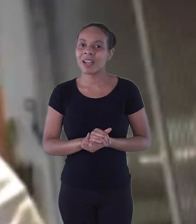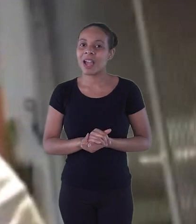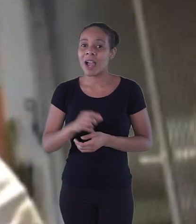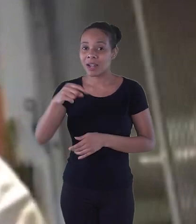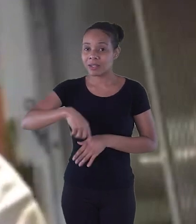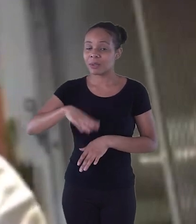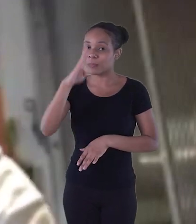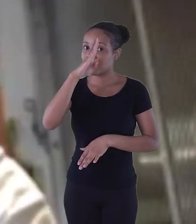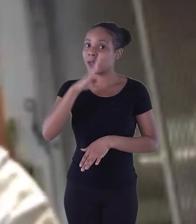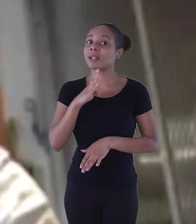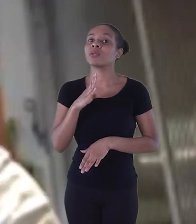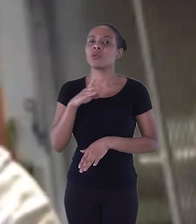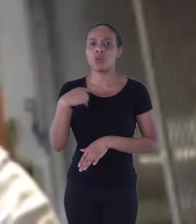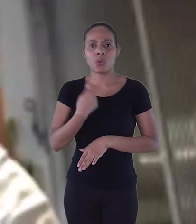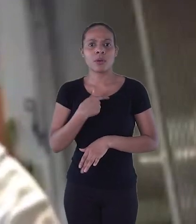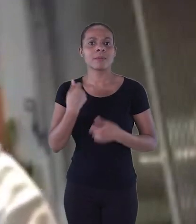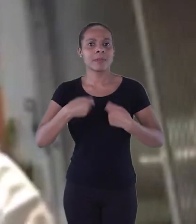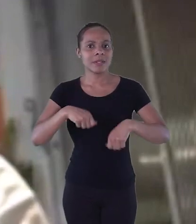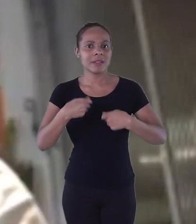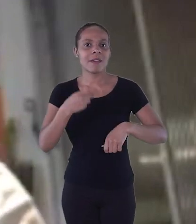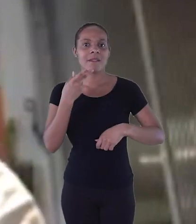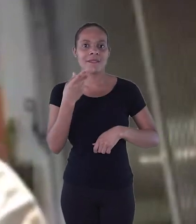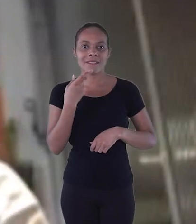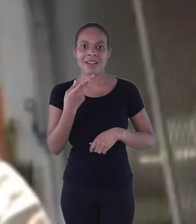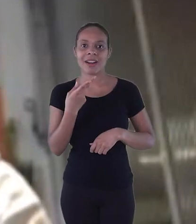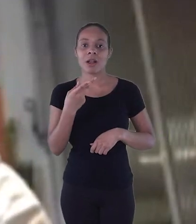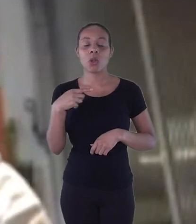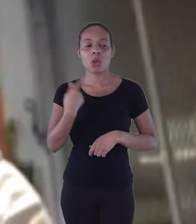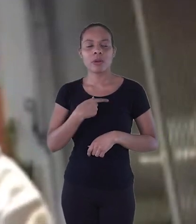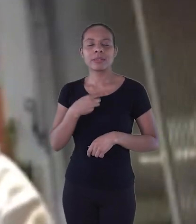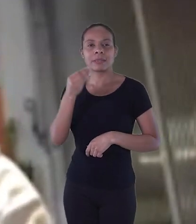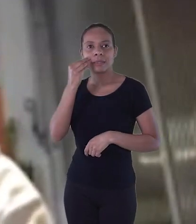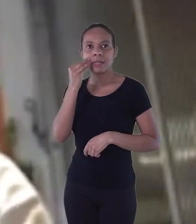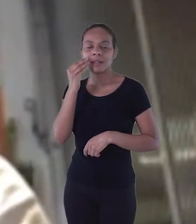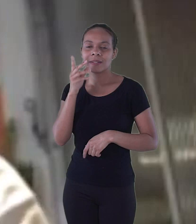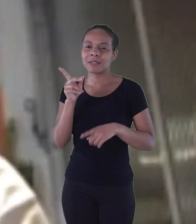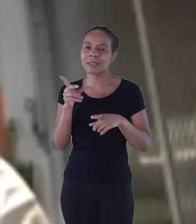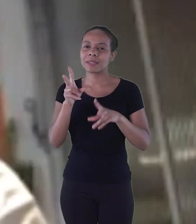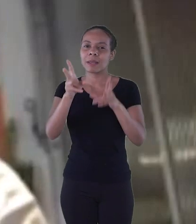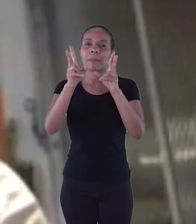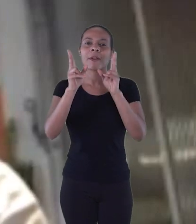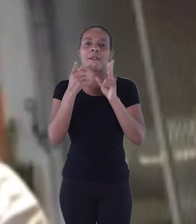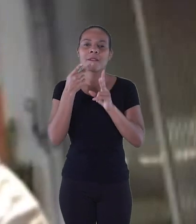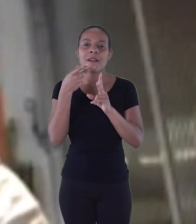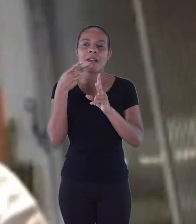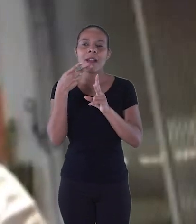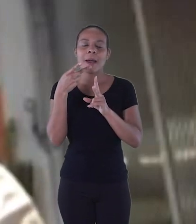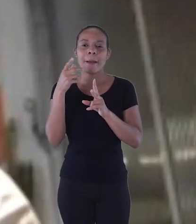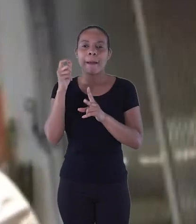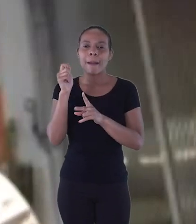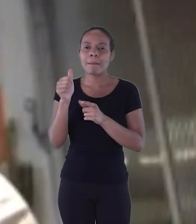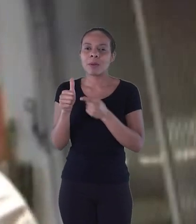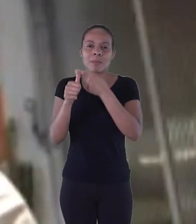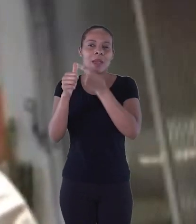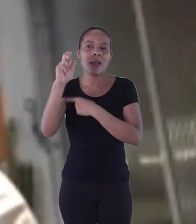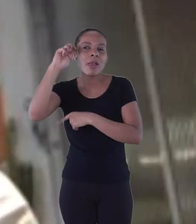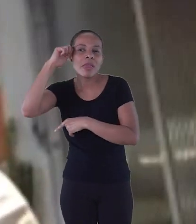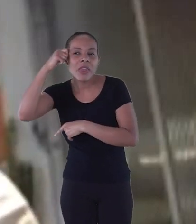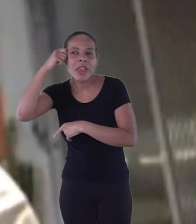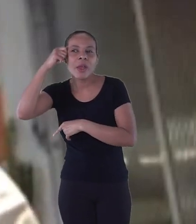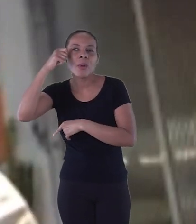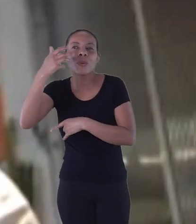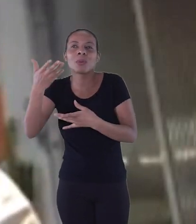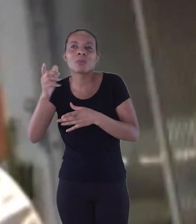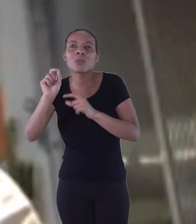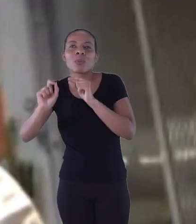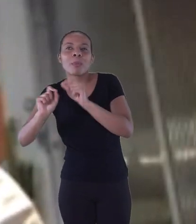Brasil, quando fala da população negra, a gente fala sempre dos primeiros, né? A gente sempre está falando o primeiro, e quando a gente vai falar do primeiro presidente ou presidenta negra no Brasil e